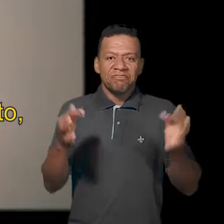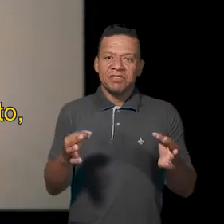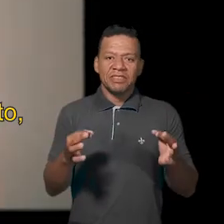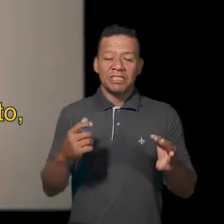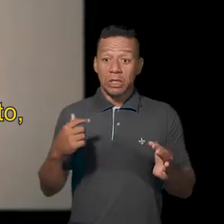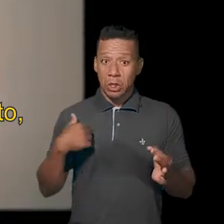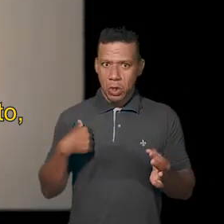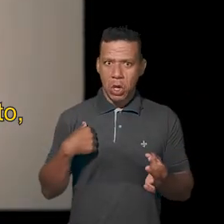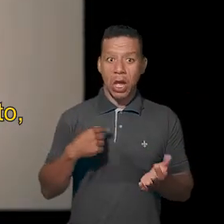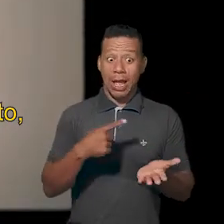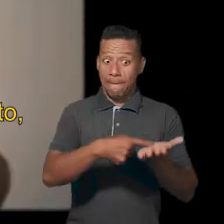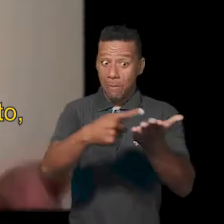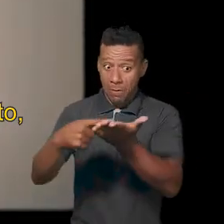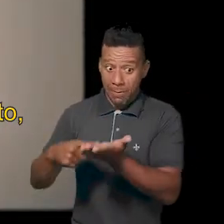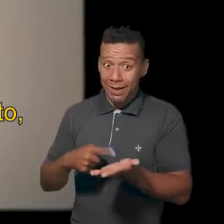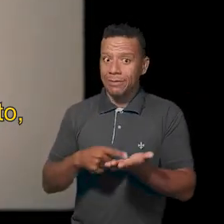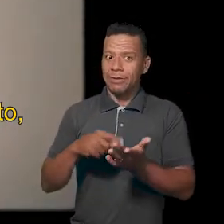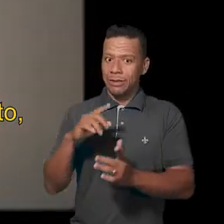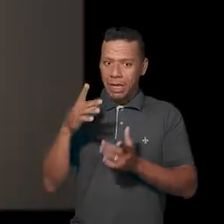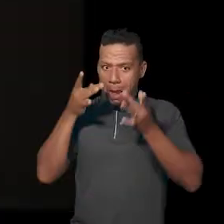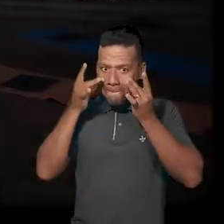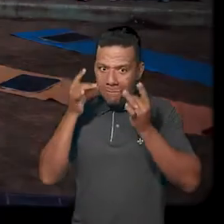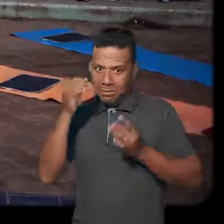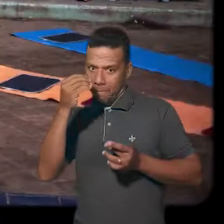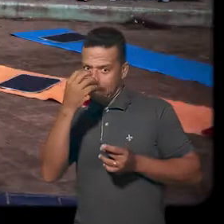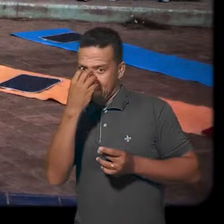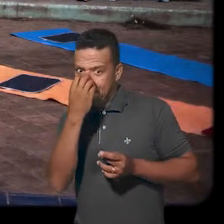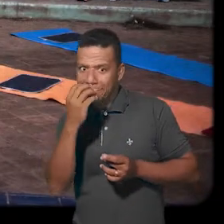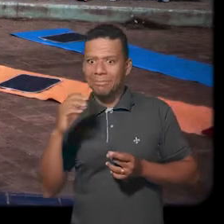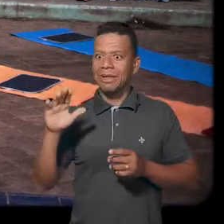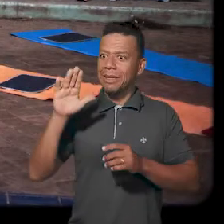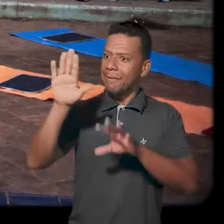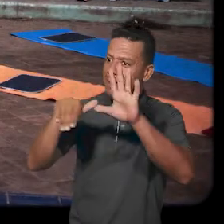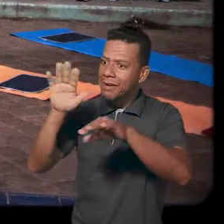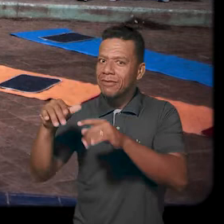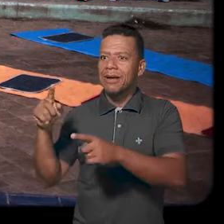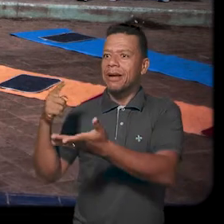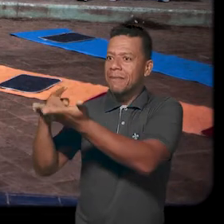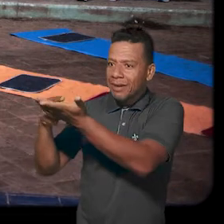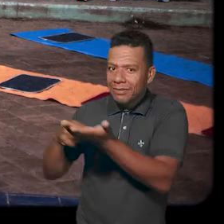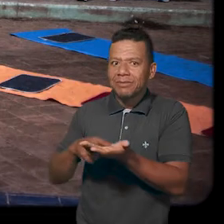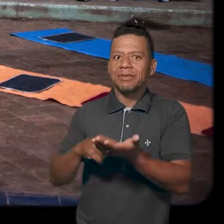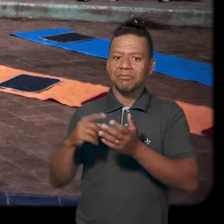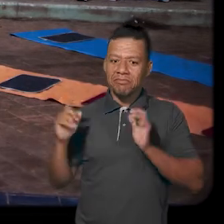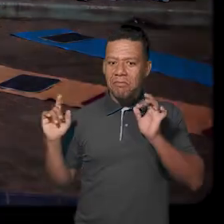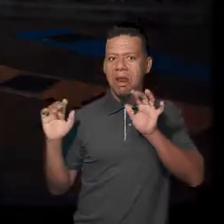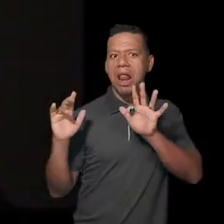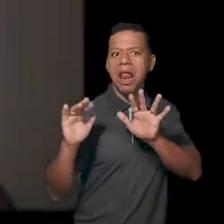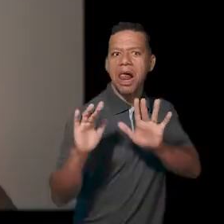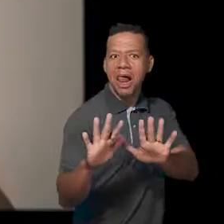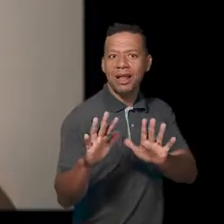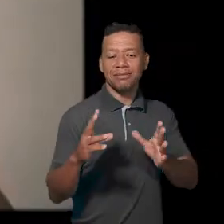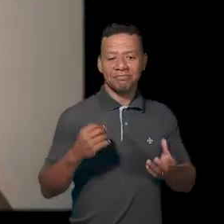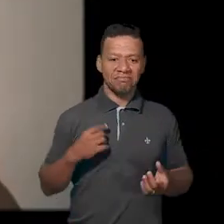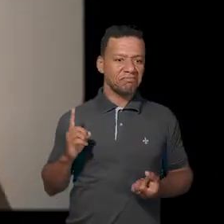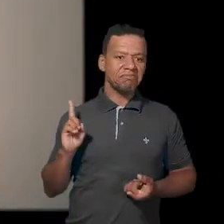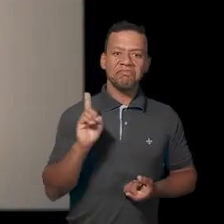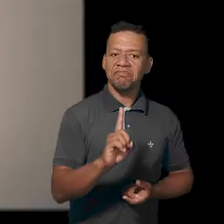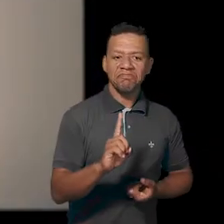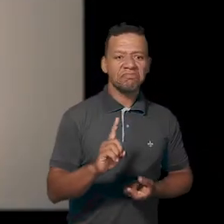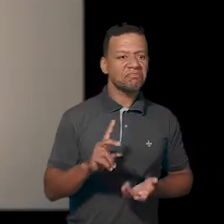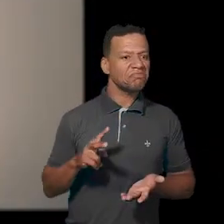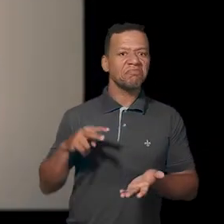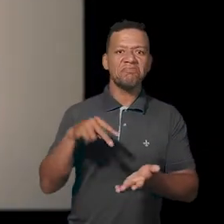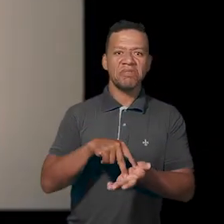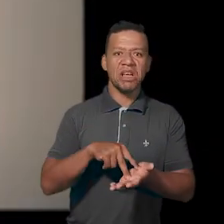uma organização entre nós, artistas, para poder fazer a ocupação, mas hoje a gente chega e apresenta. Tem